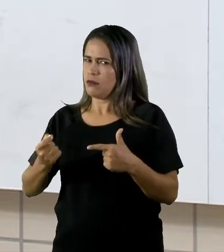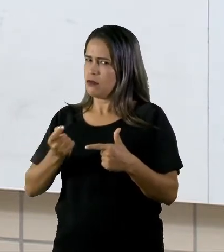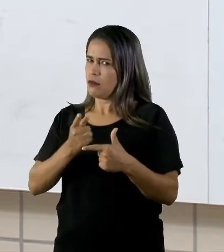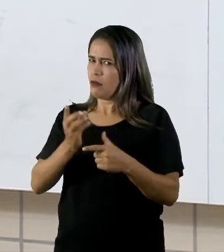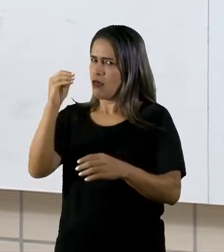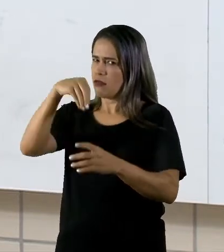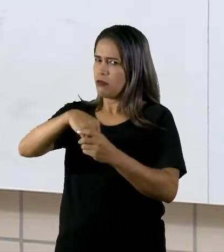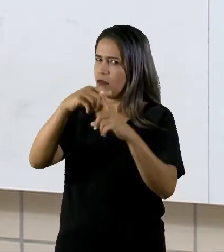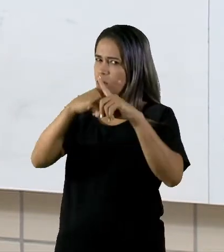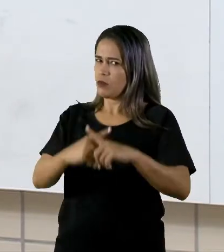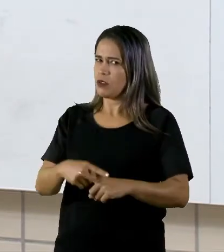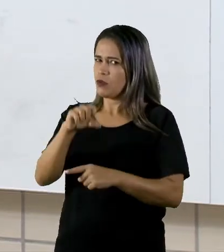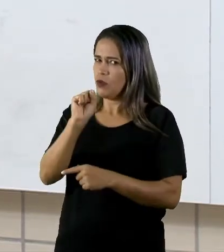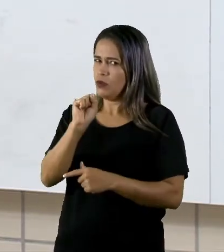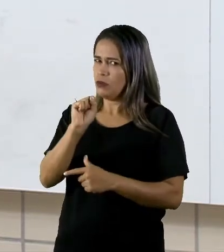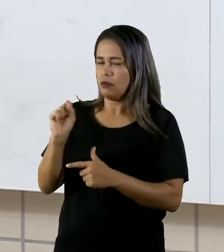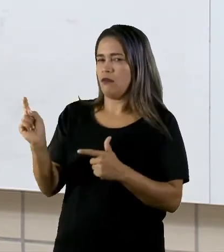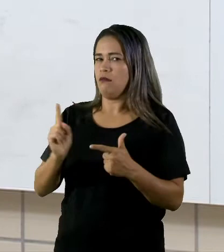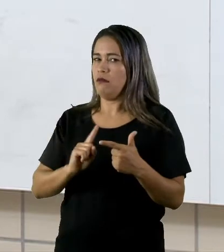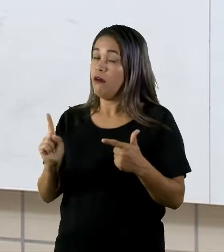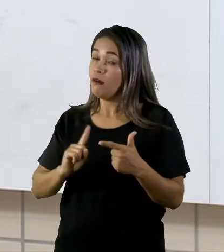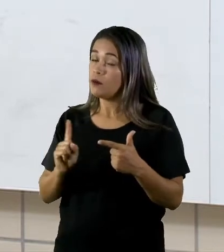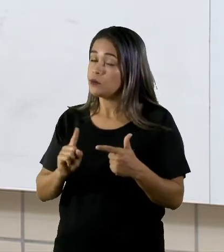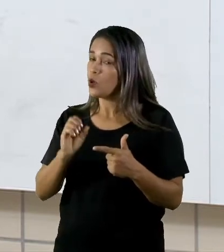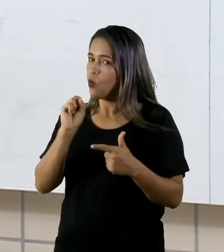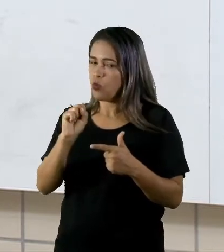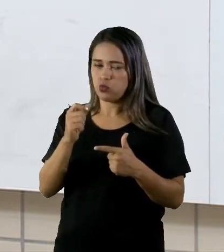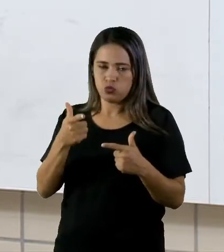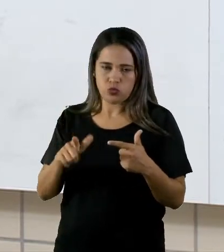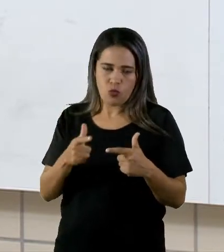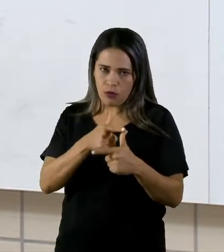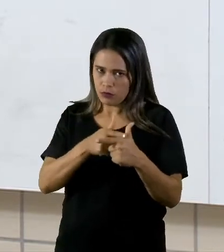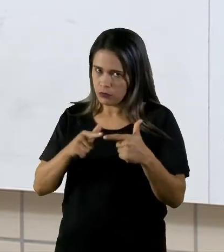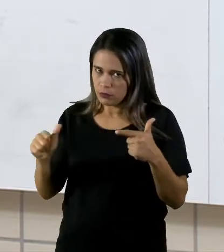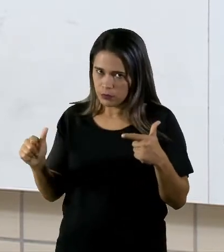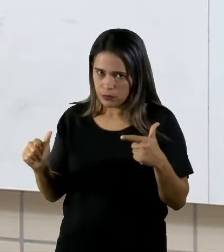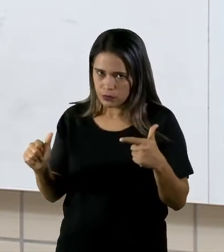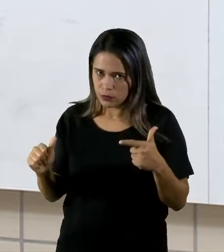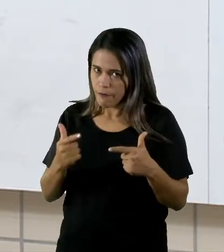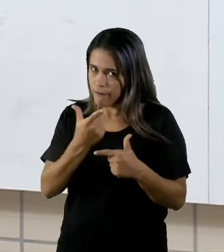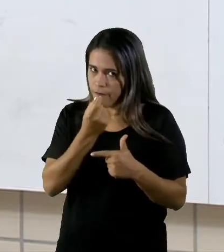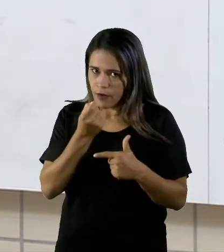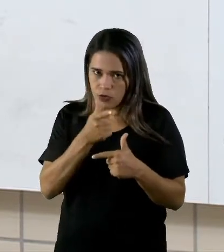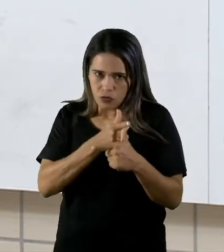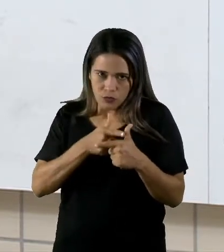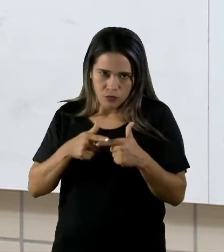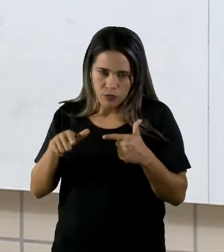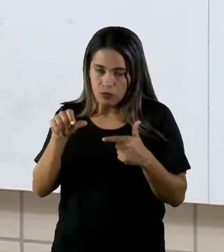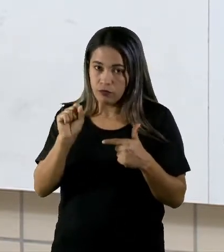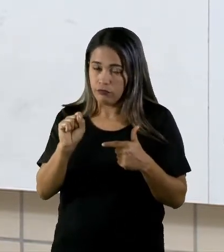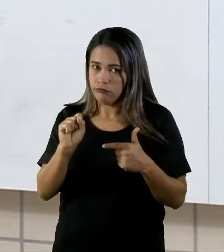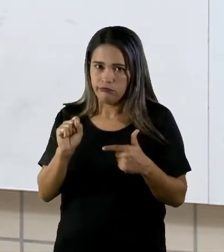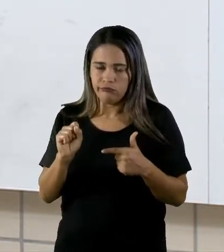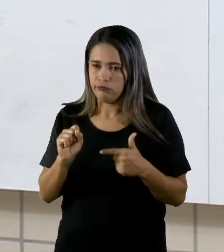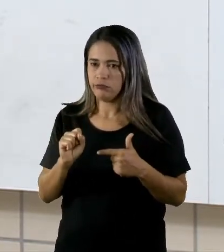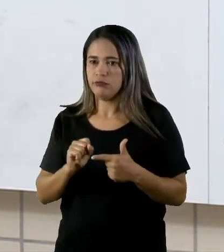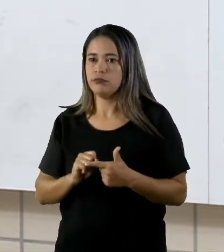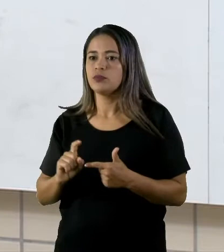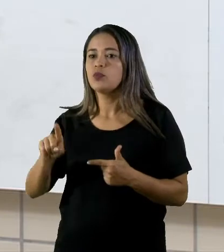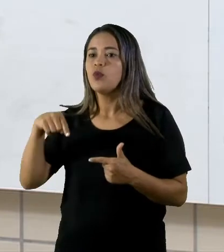divisível por 8? Não, então o 8 não é divisível. 20 não é divisível por 8, não é.